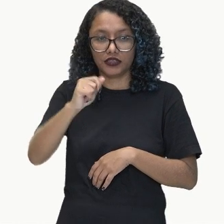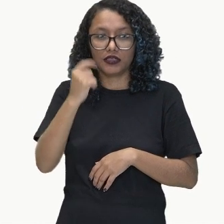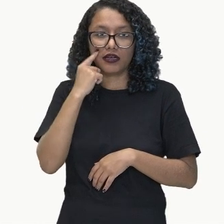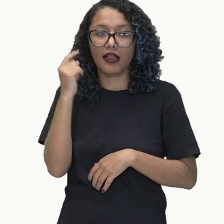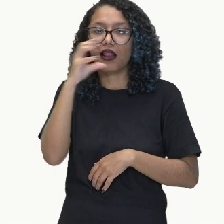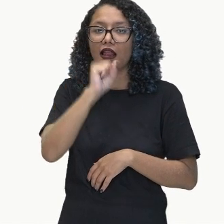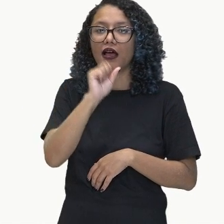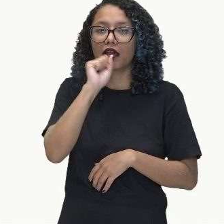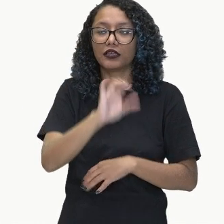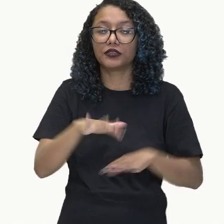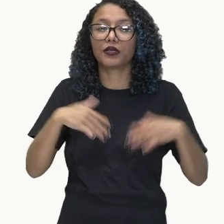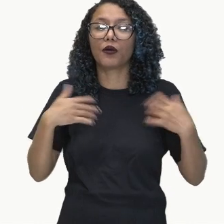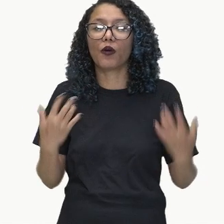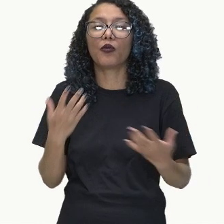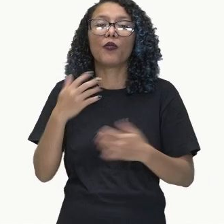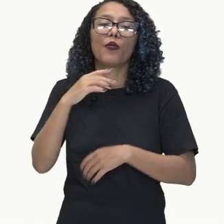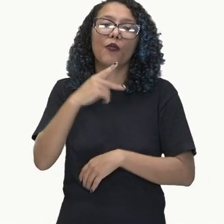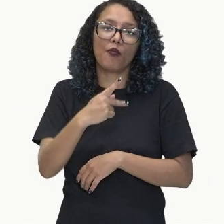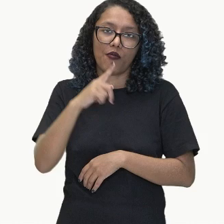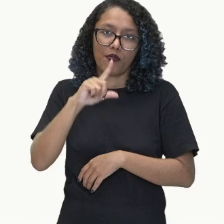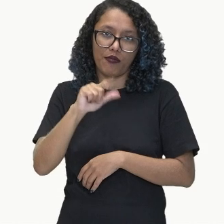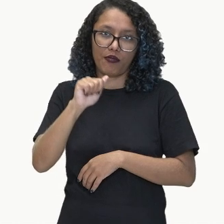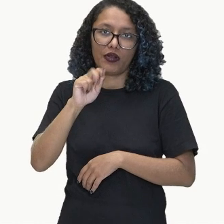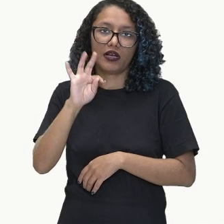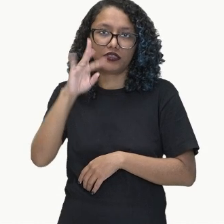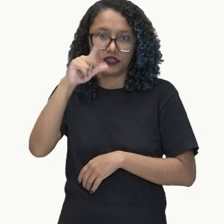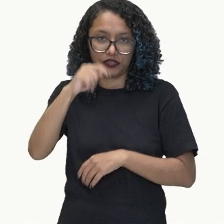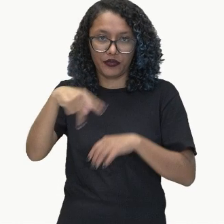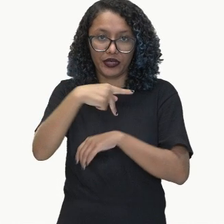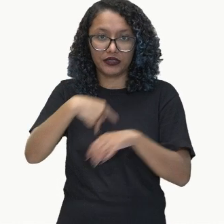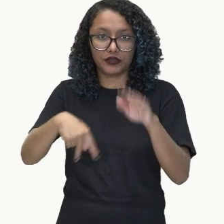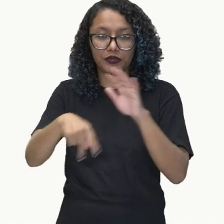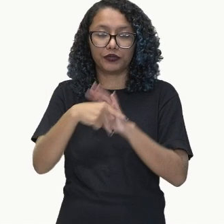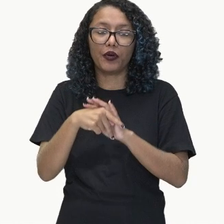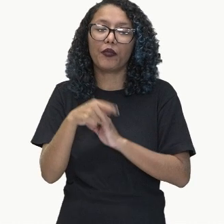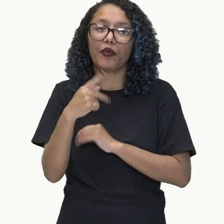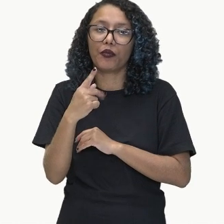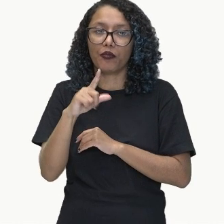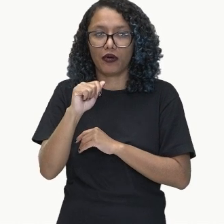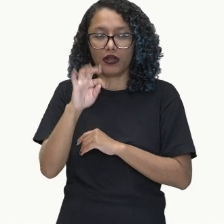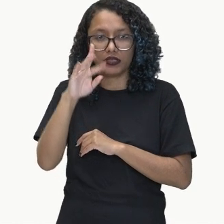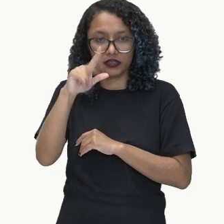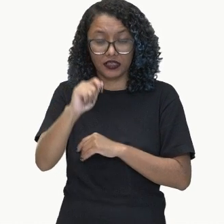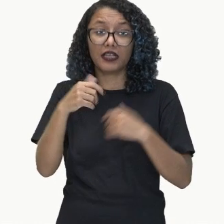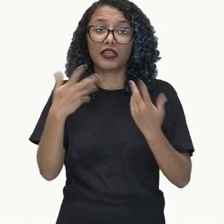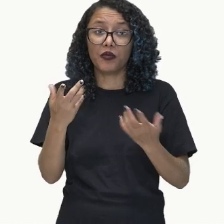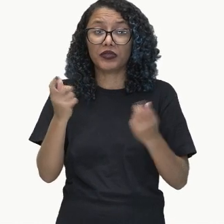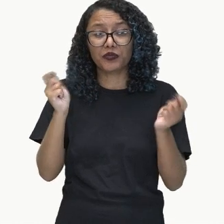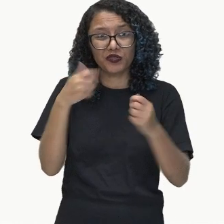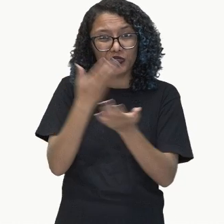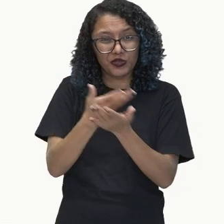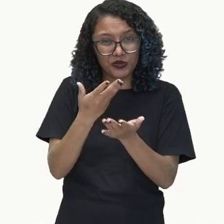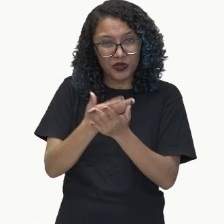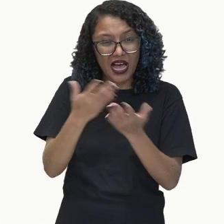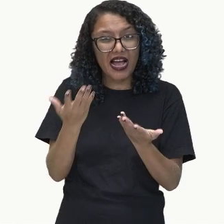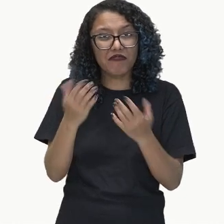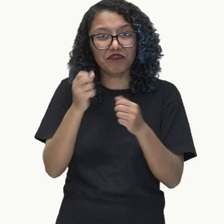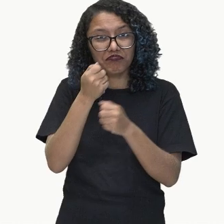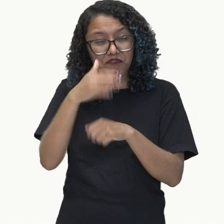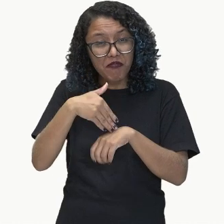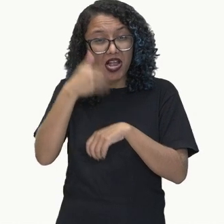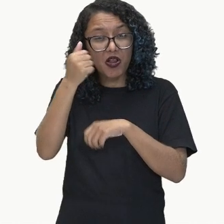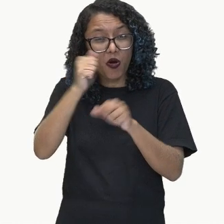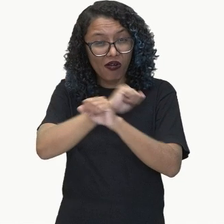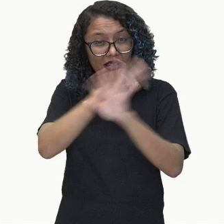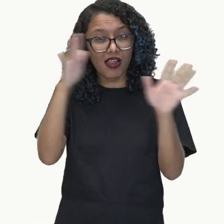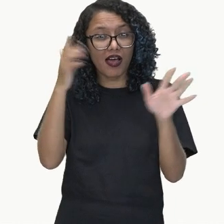eu vou ter a América Latina. Então, para quando a gente vai estudar essa região, fica mais fácil eu subdividi-la. Então, eu vou ter